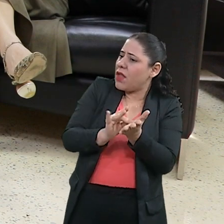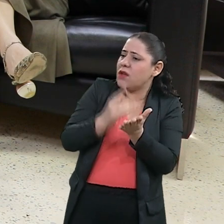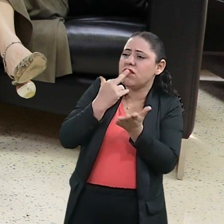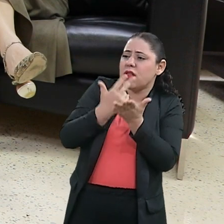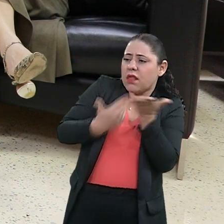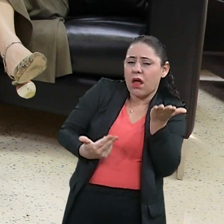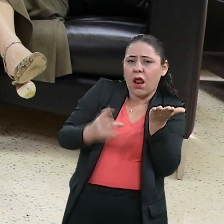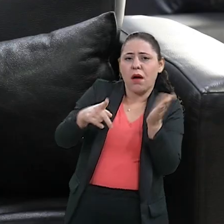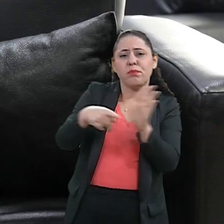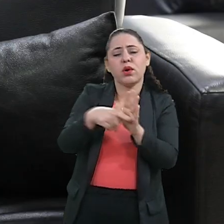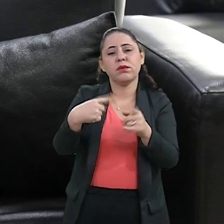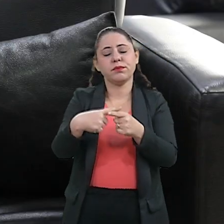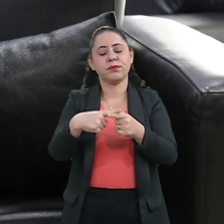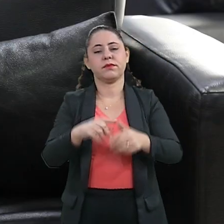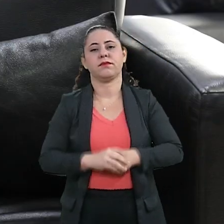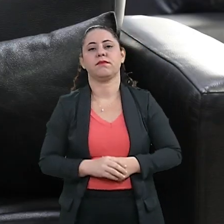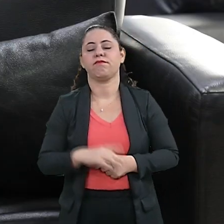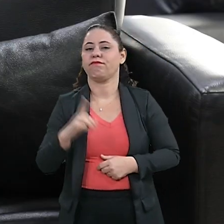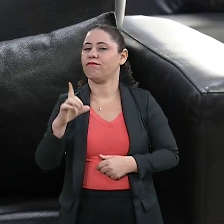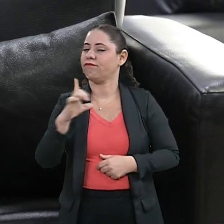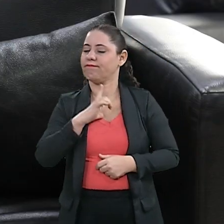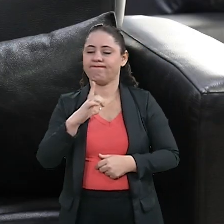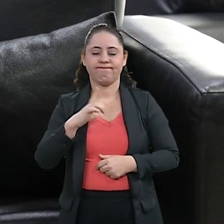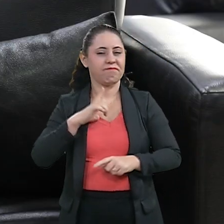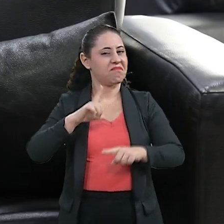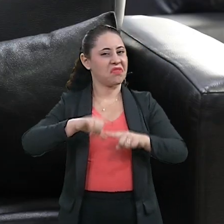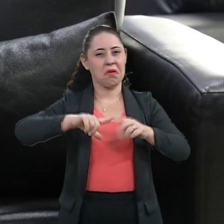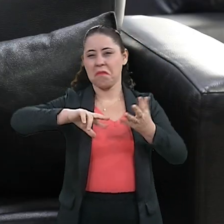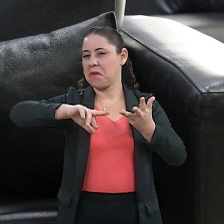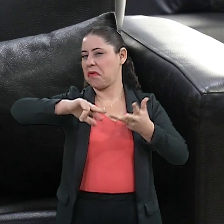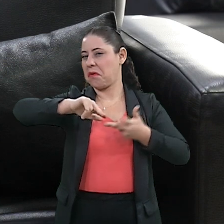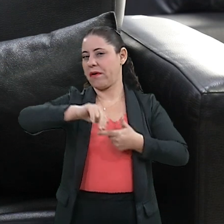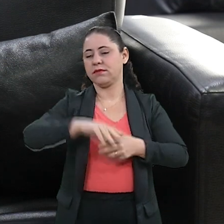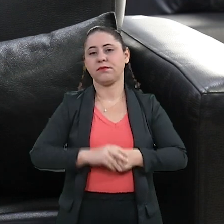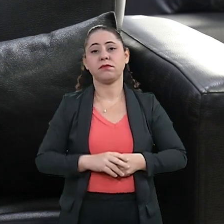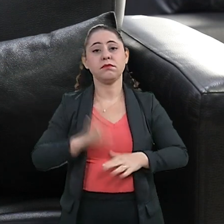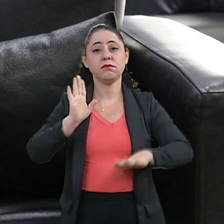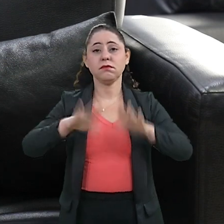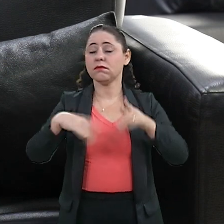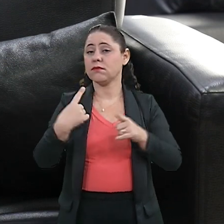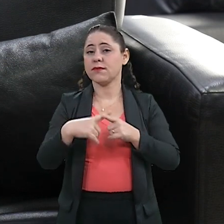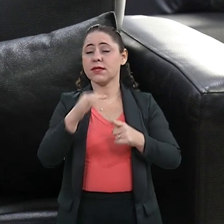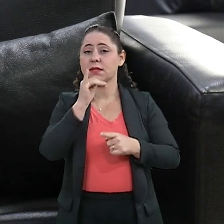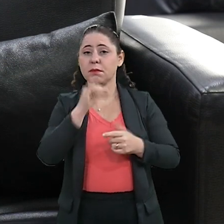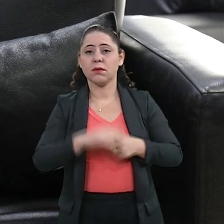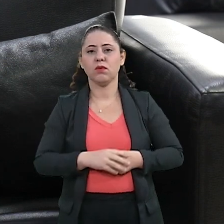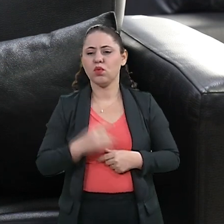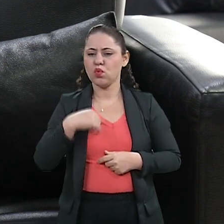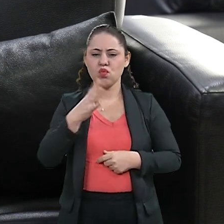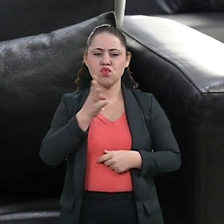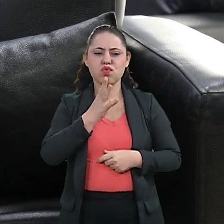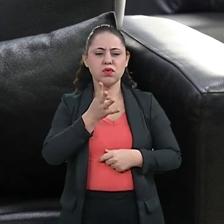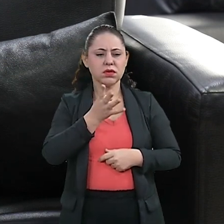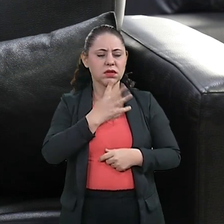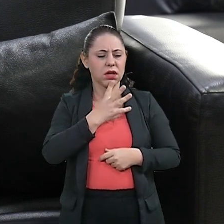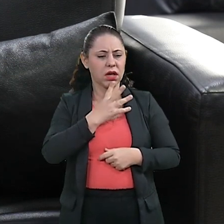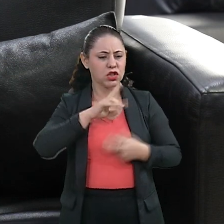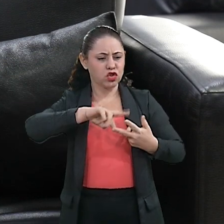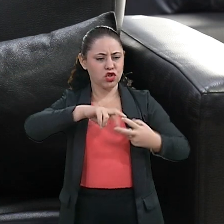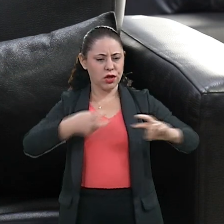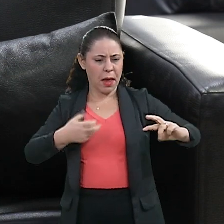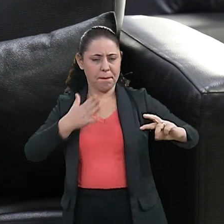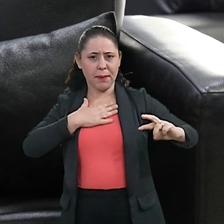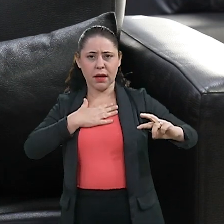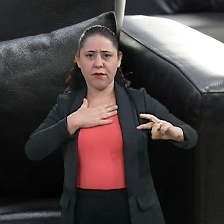por conta disso ou por conta disso? Tem N fatores, né? Até mesmo por uma questão, eu quero conhecer a minha